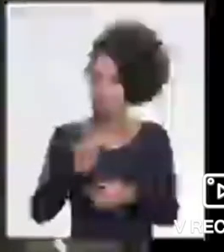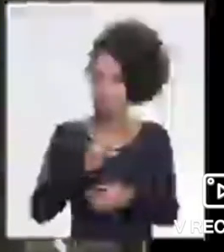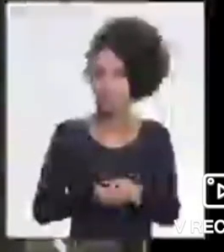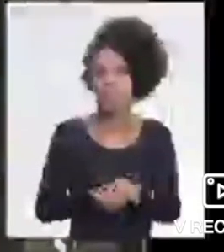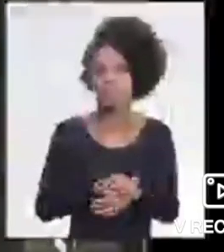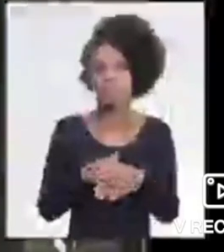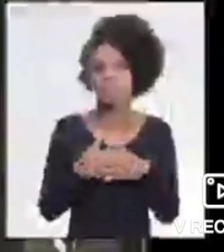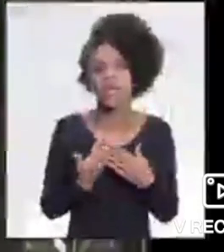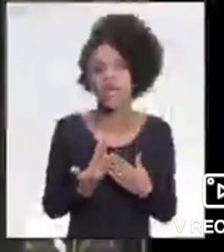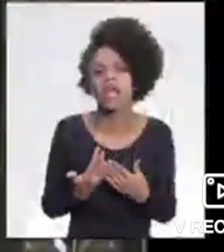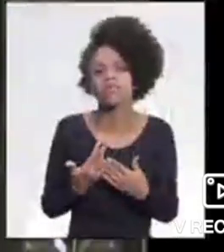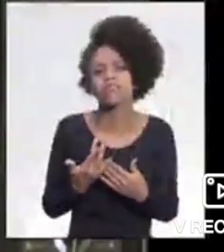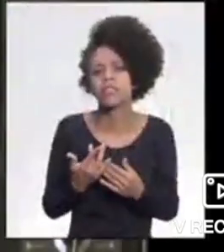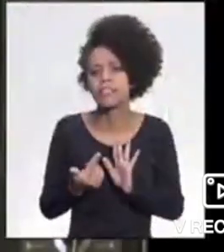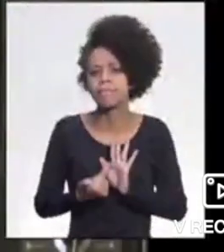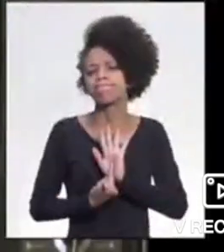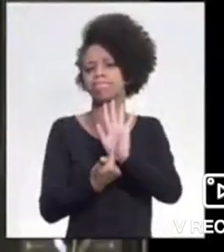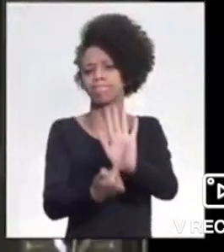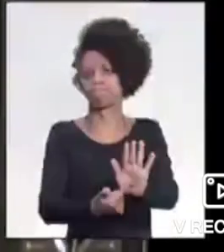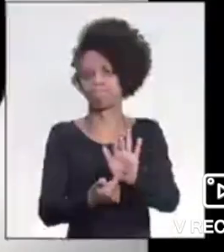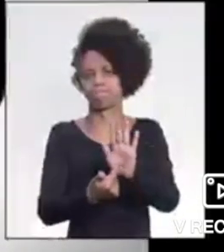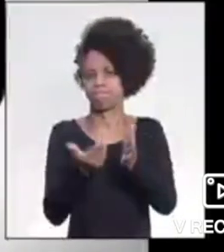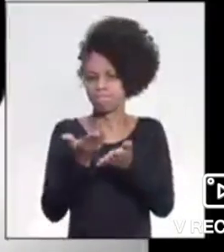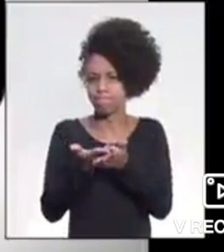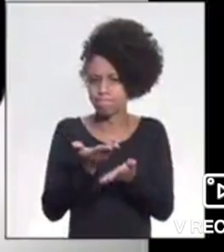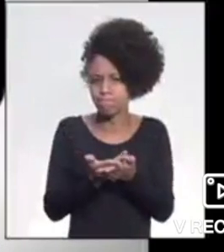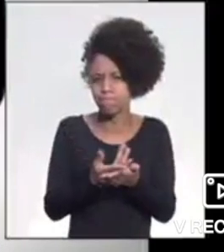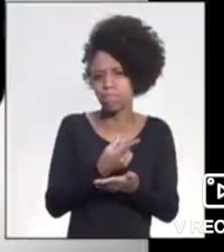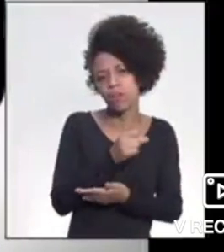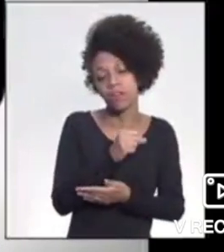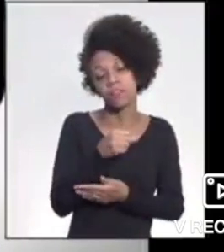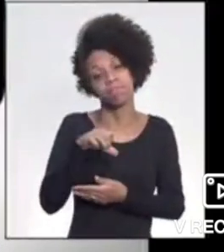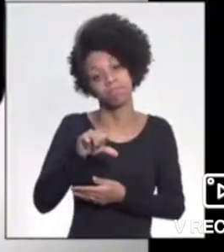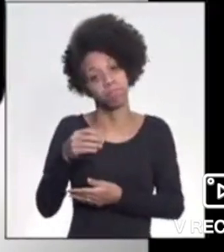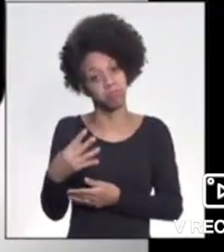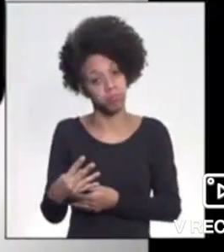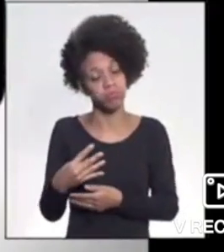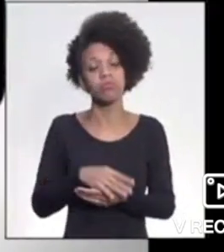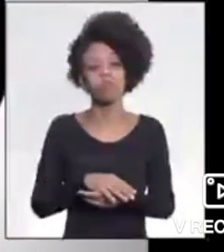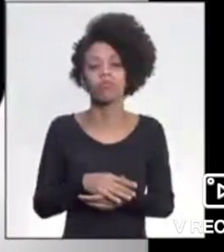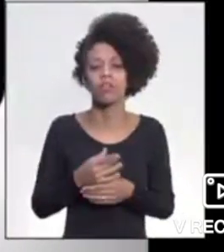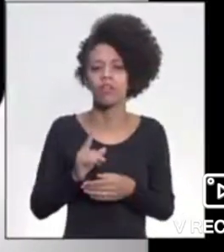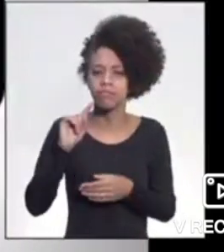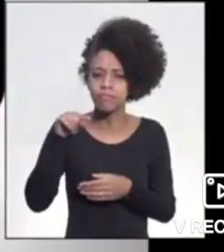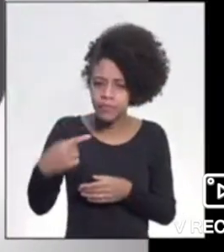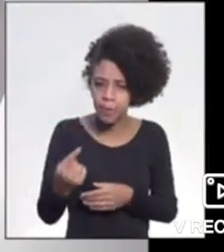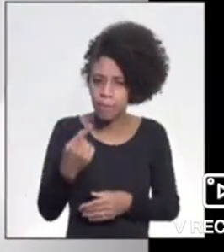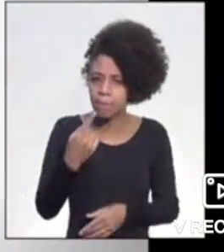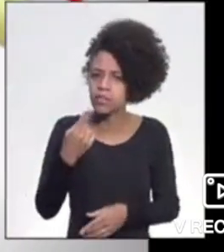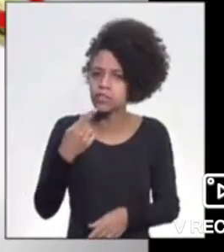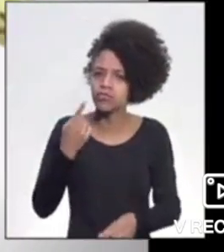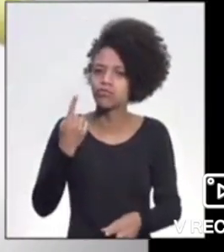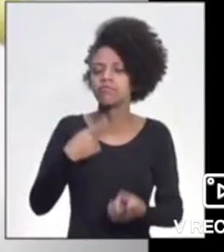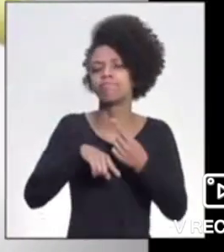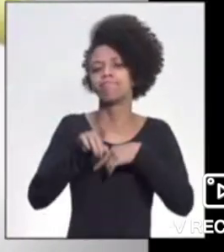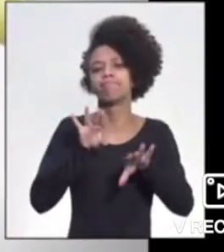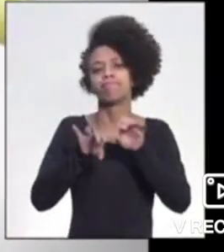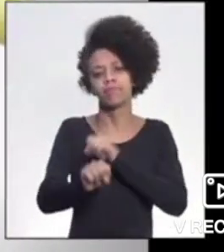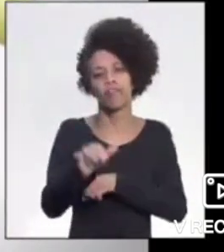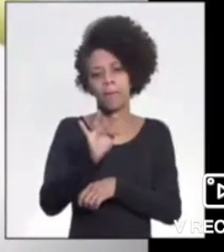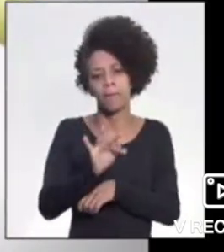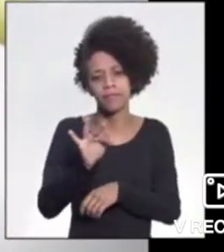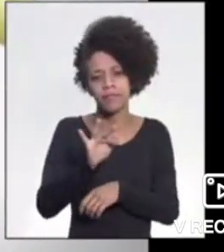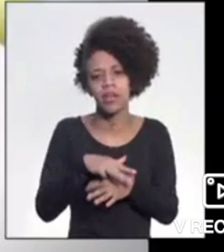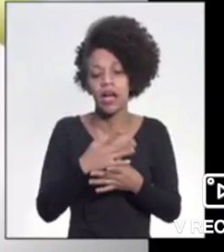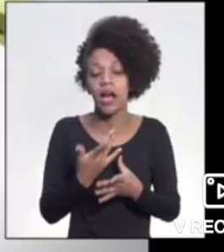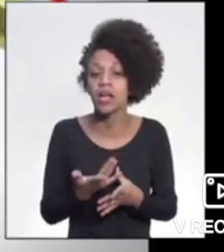neozelandesa, Rutherford havia se destacado nos estudos. Tanto é que em 1894, depois de se graduar em matemática e física, recebeu uma